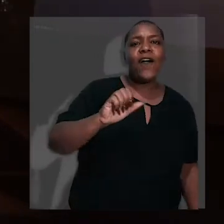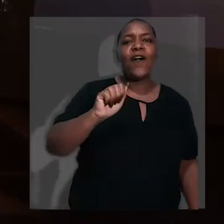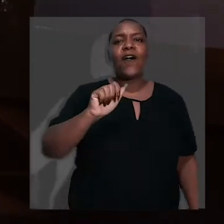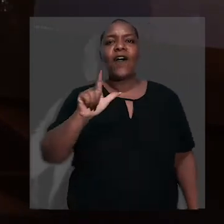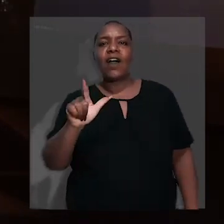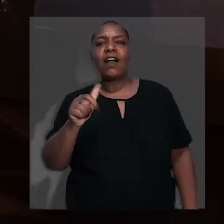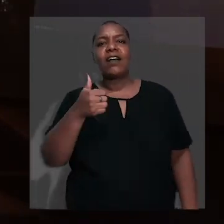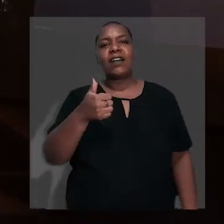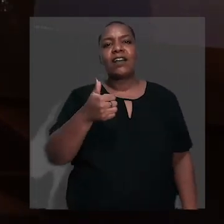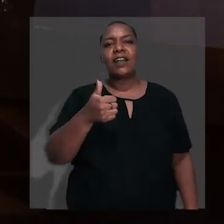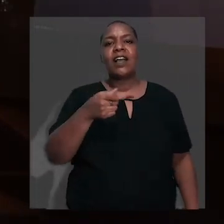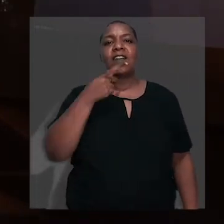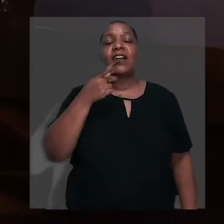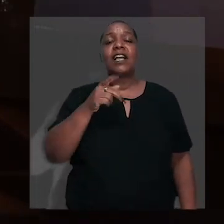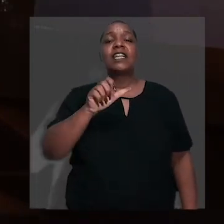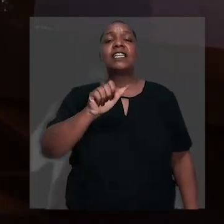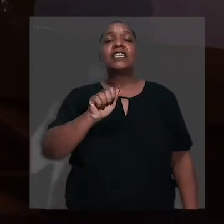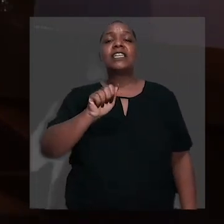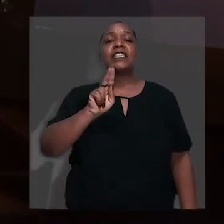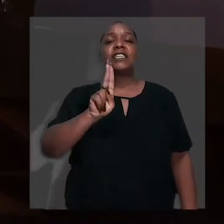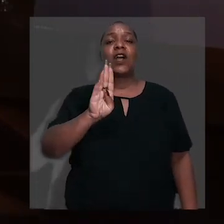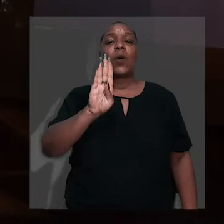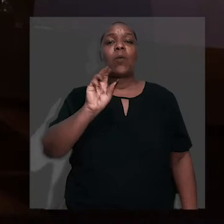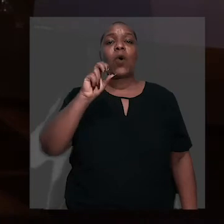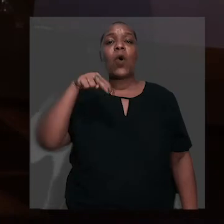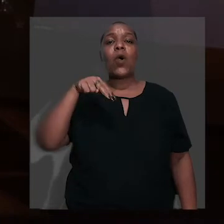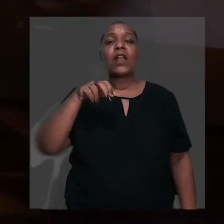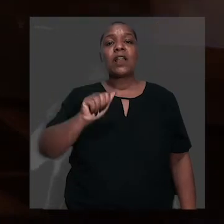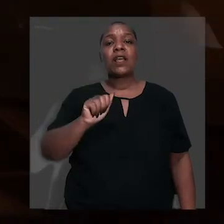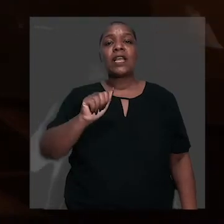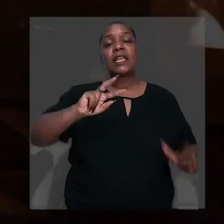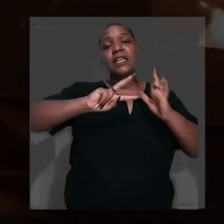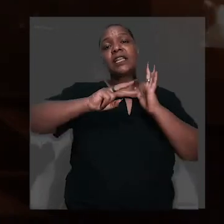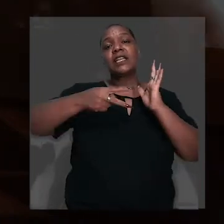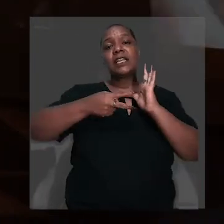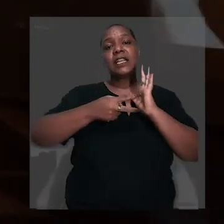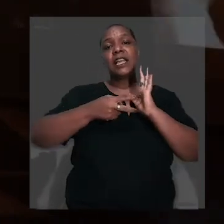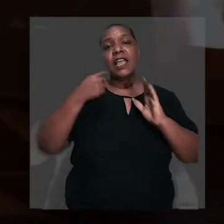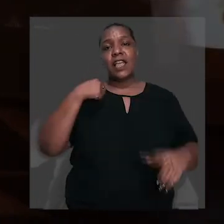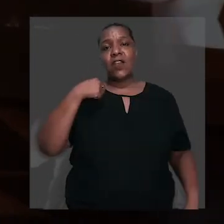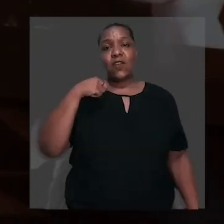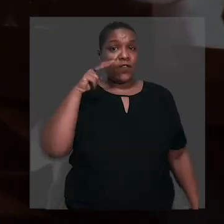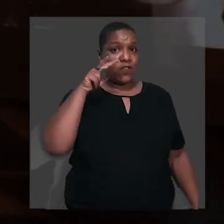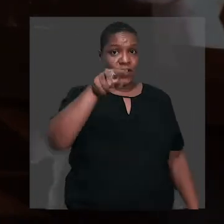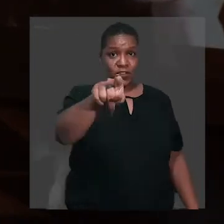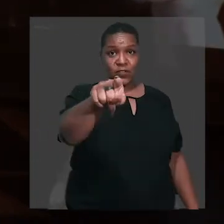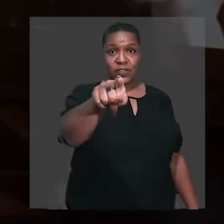como vai, bom dia, eles falam salbona, que significa eu vejo